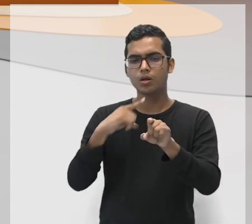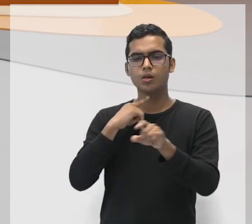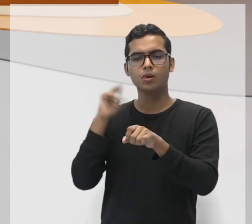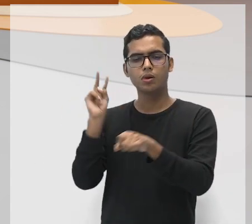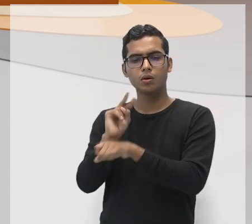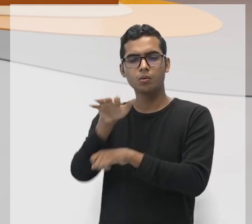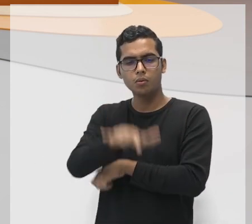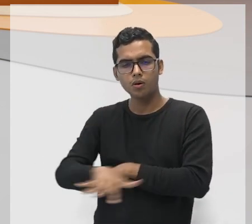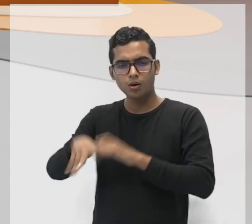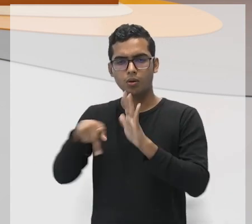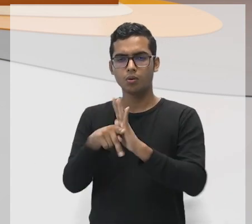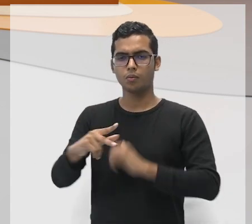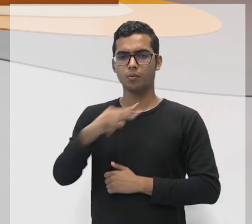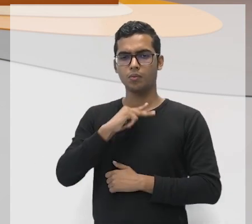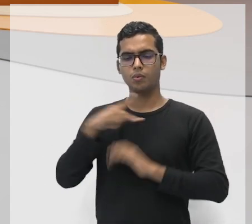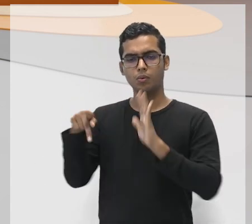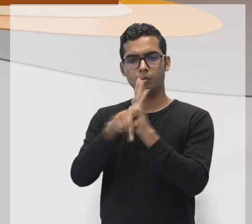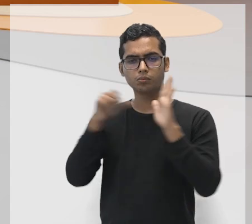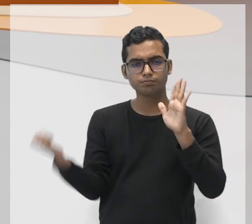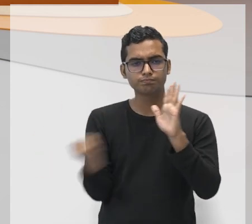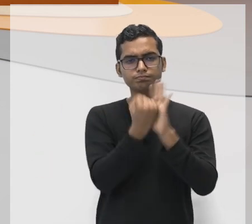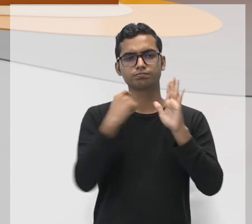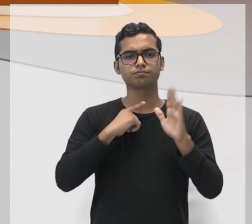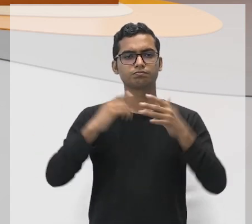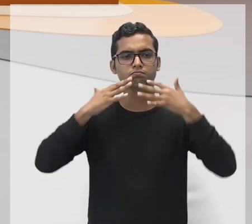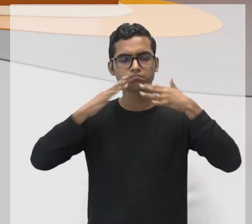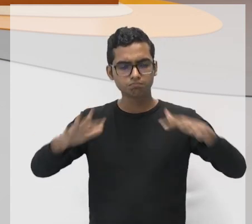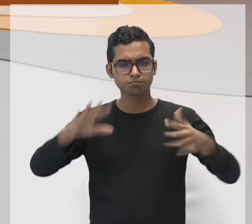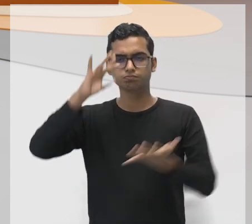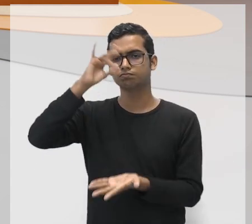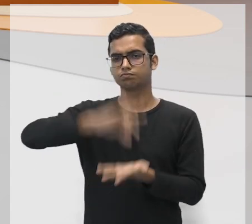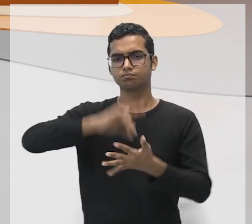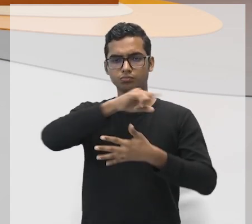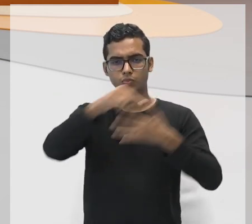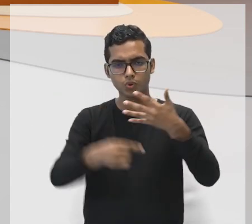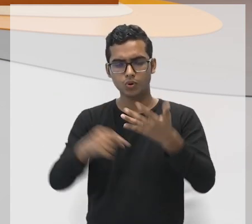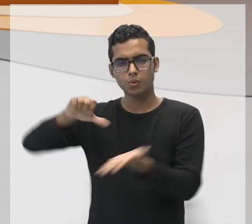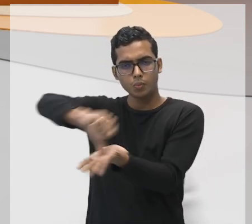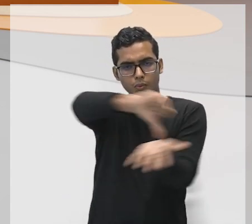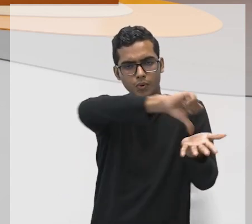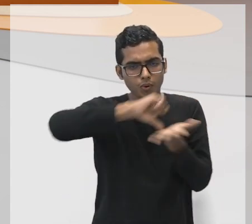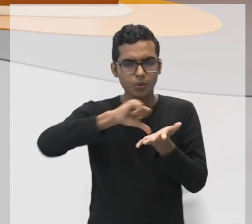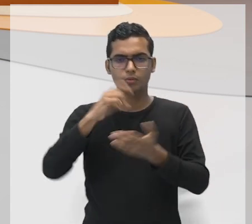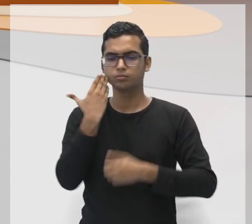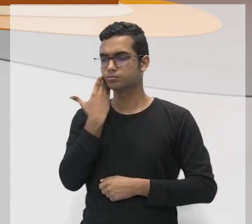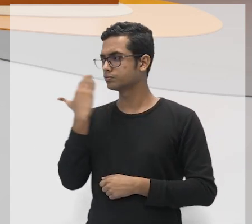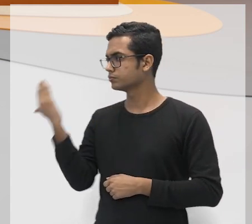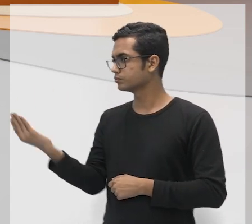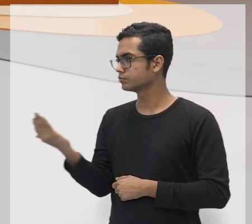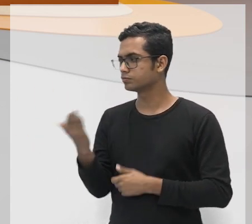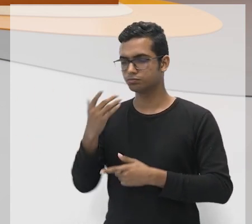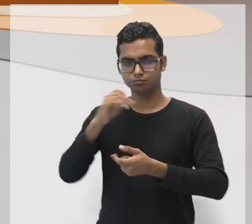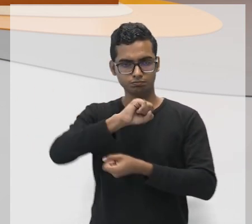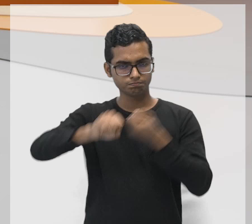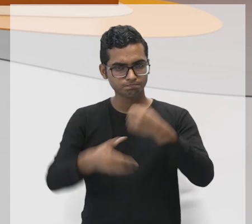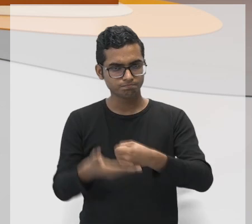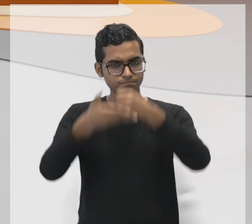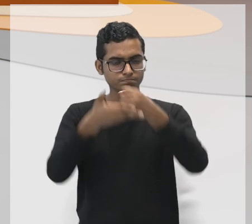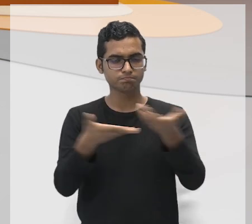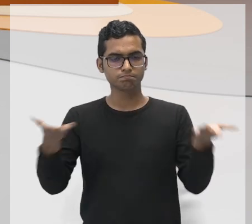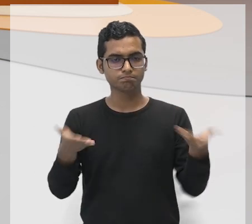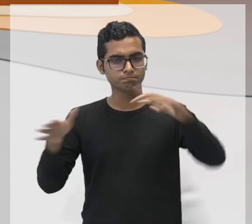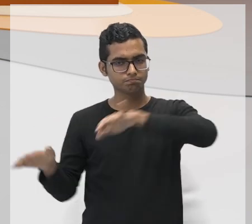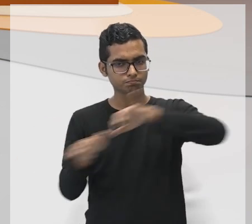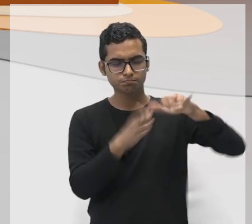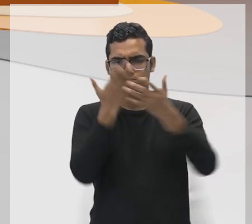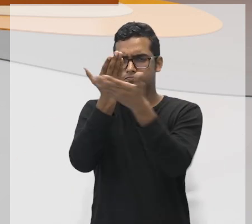reserva particular do patrimônio natural. E agora a gente começa a falar de tecnologias que